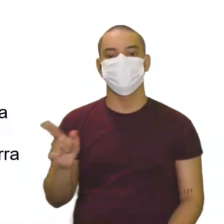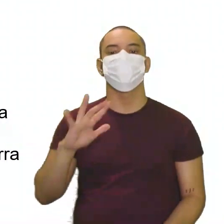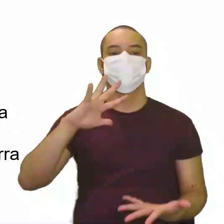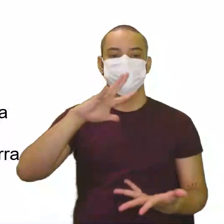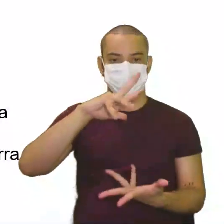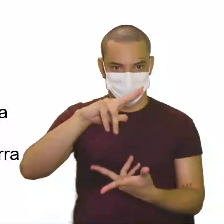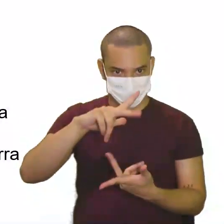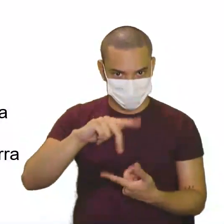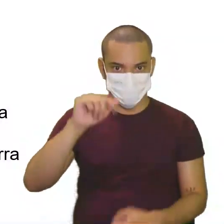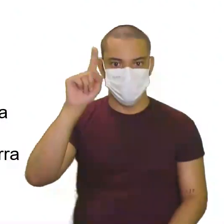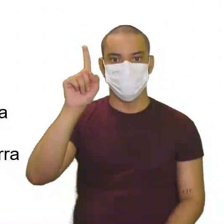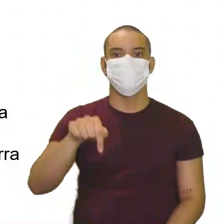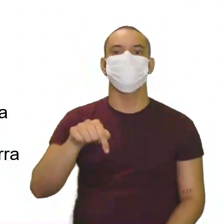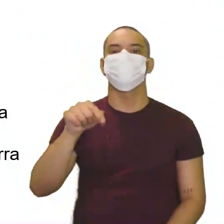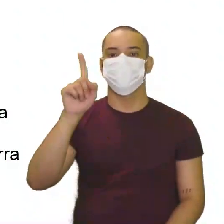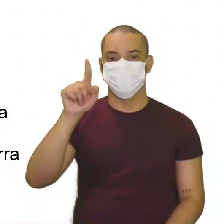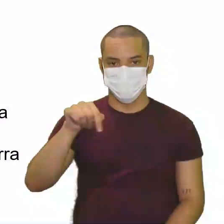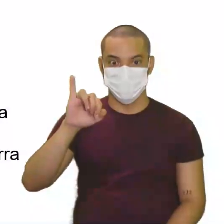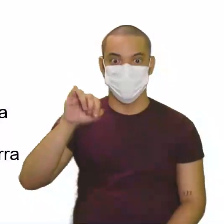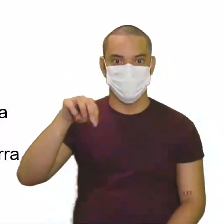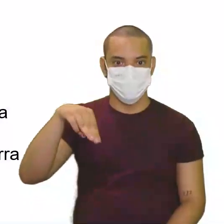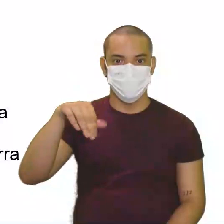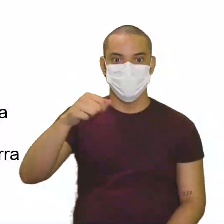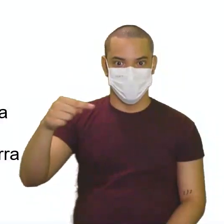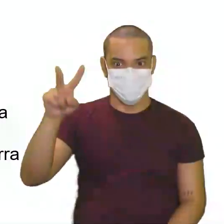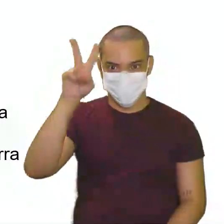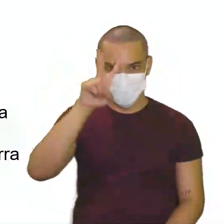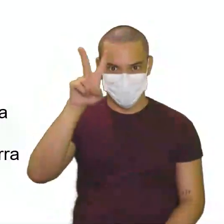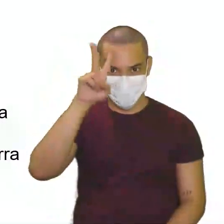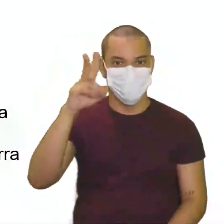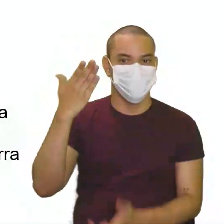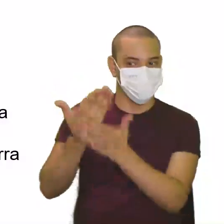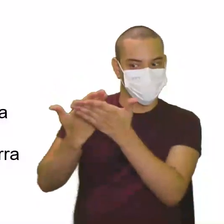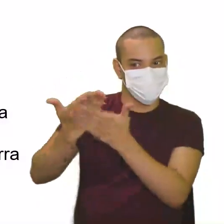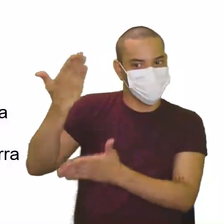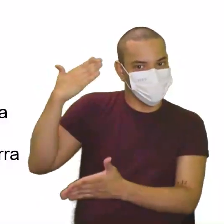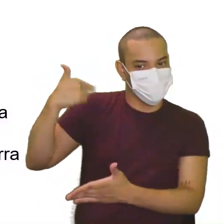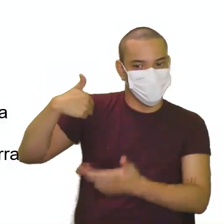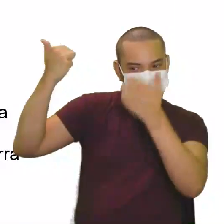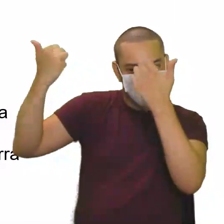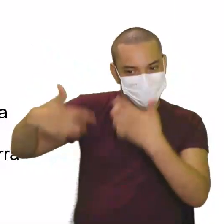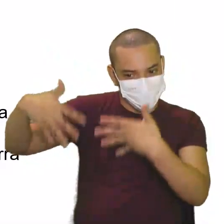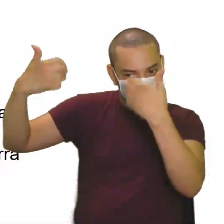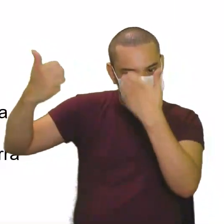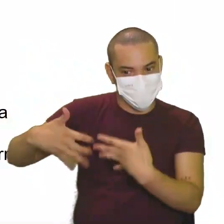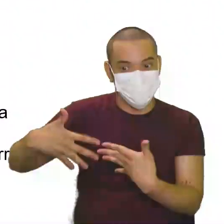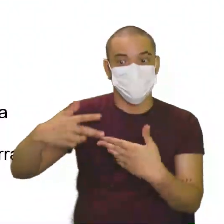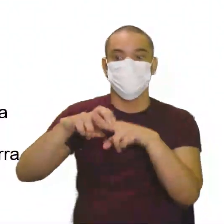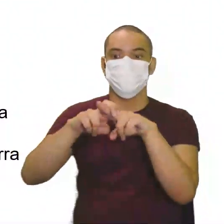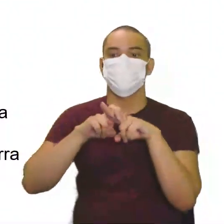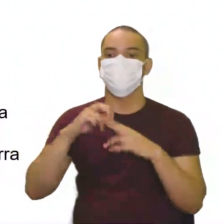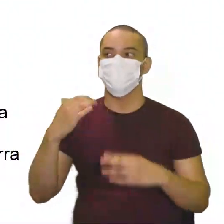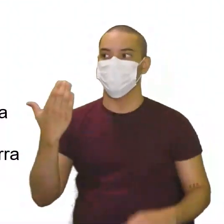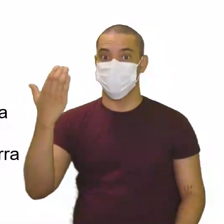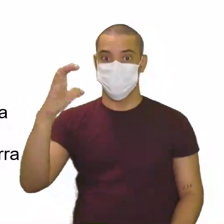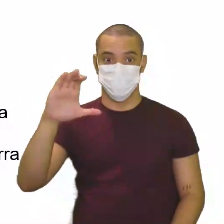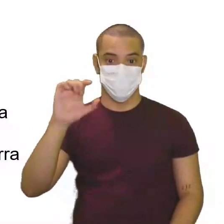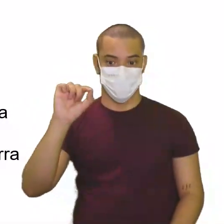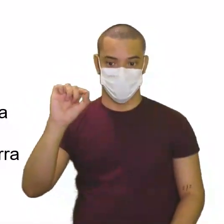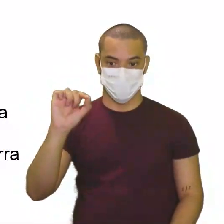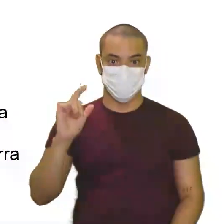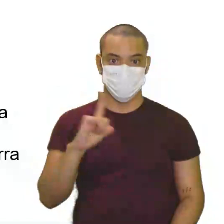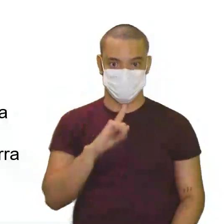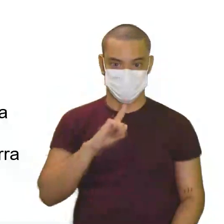Terra é um grande imã de ponta cabeça é o que nós vimos aí é na aula passada né pessoal e aqui como eu coloquei na